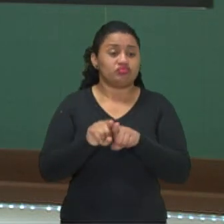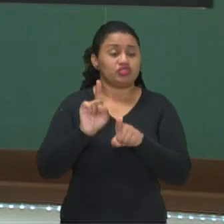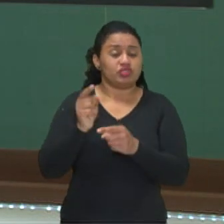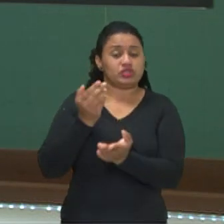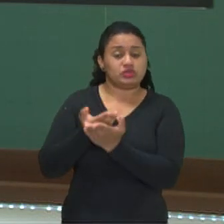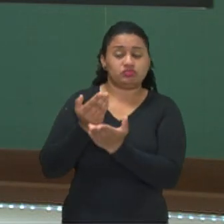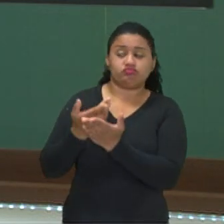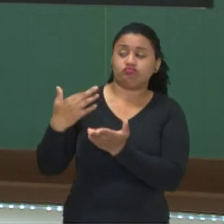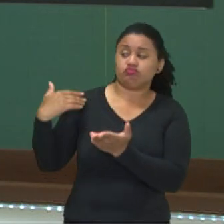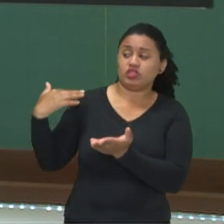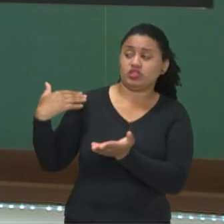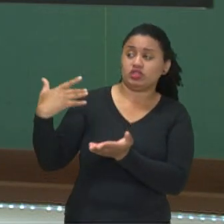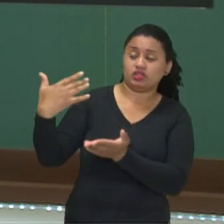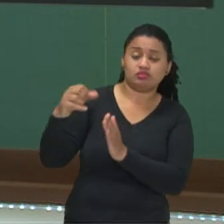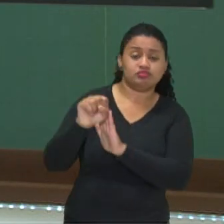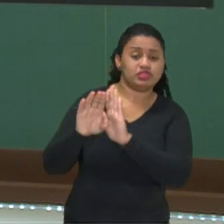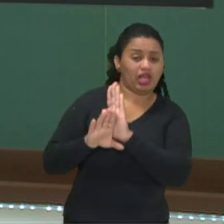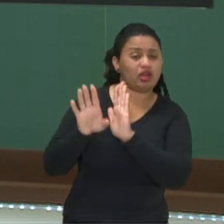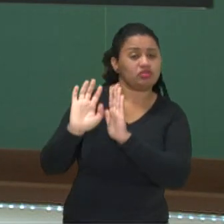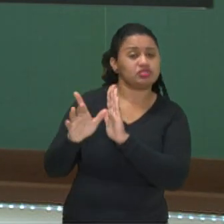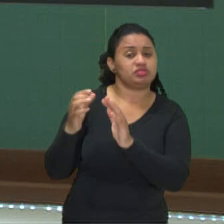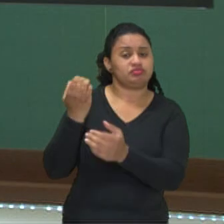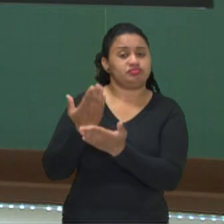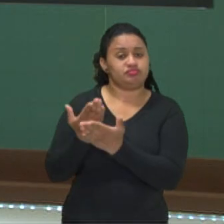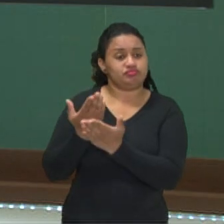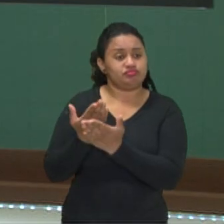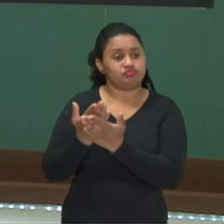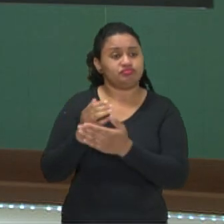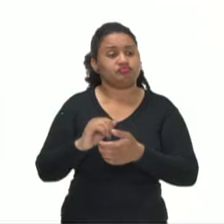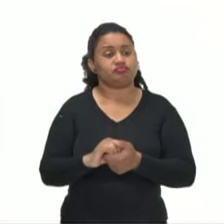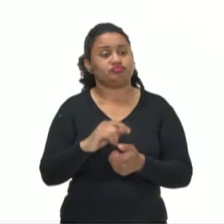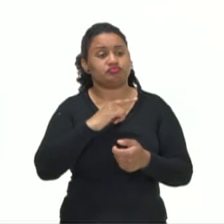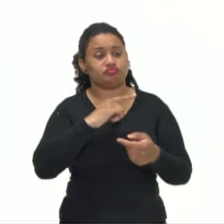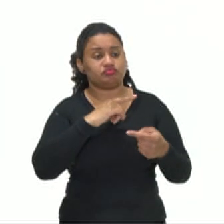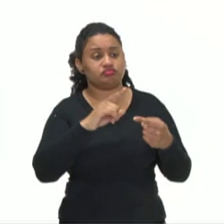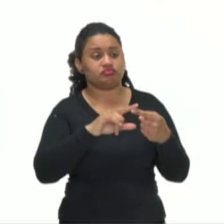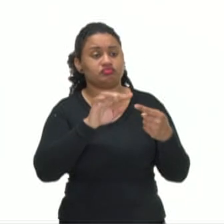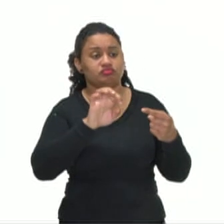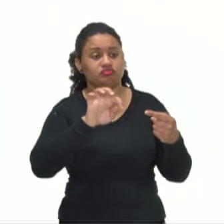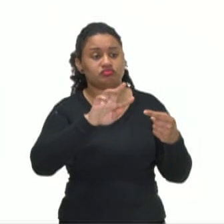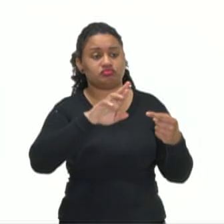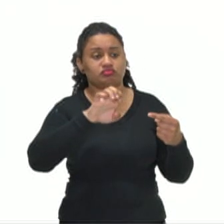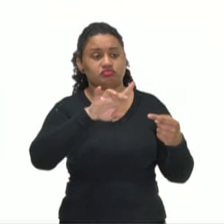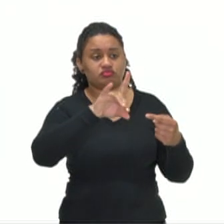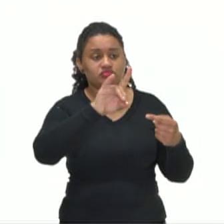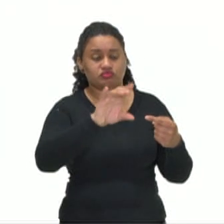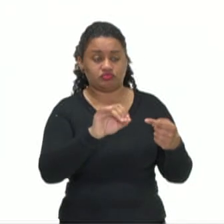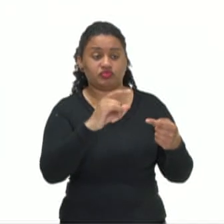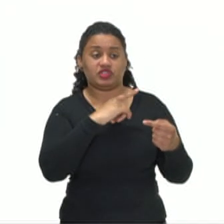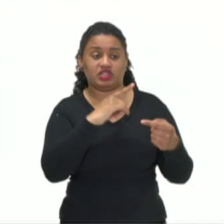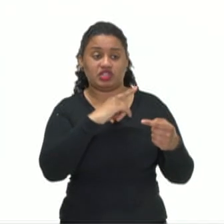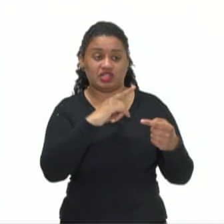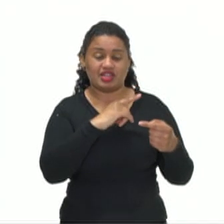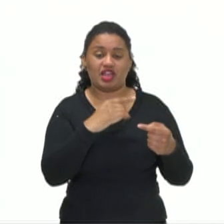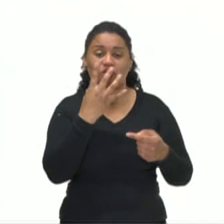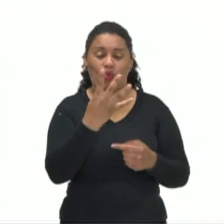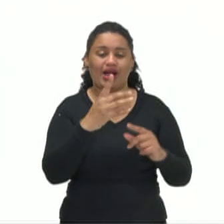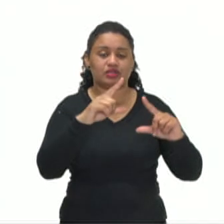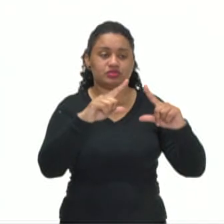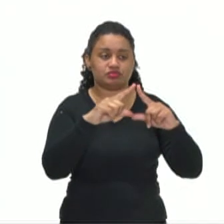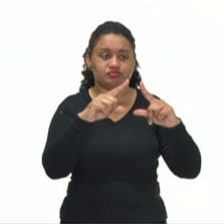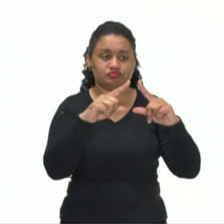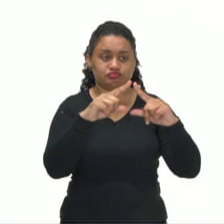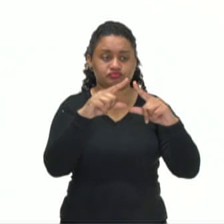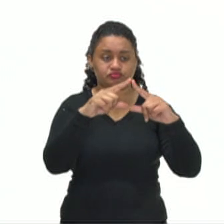estudados durante muitos séculos eles lá. Nós temos o tetraedro regular, né, que ele é limitado por 4